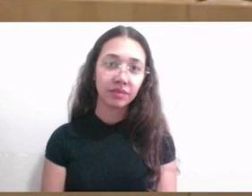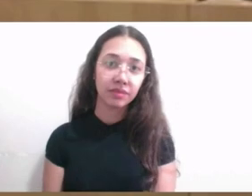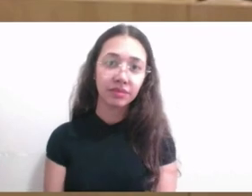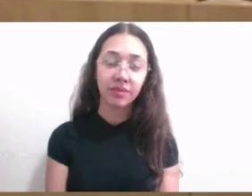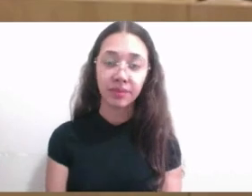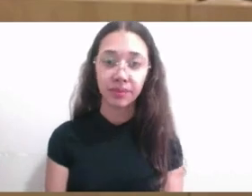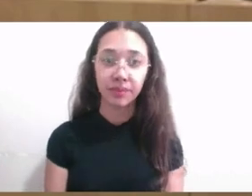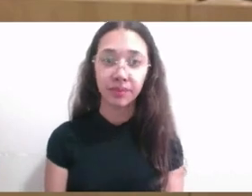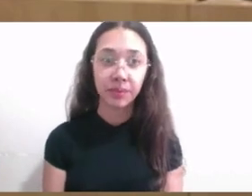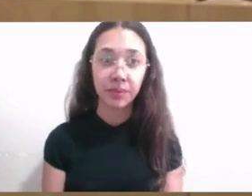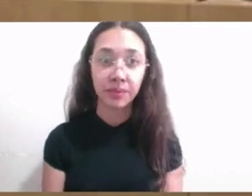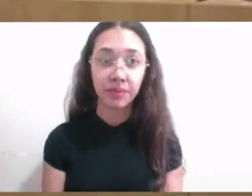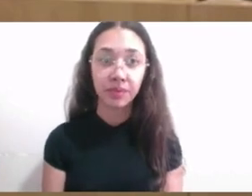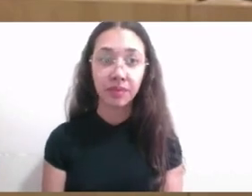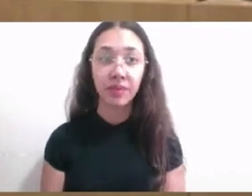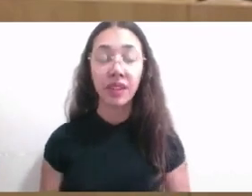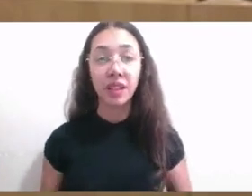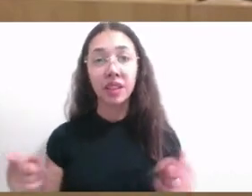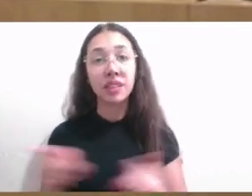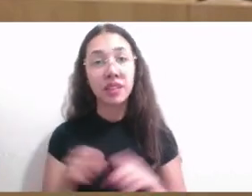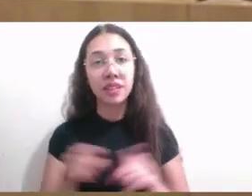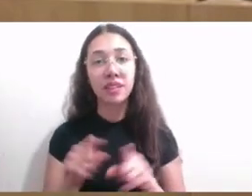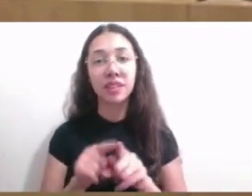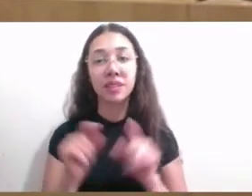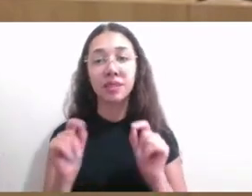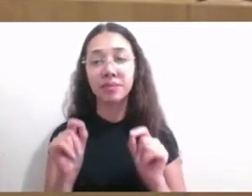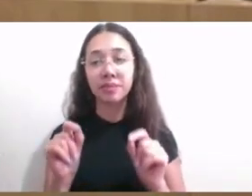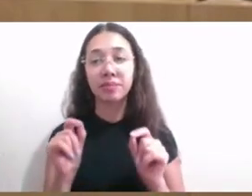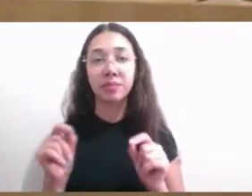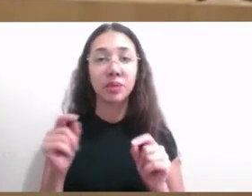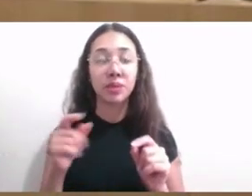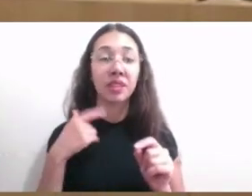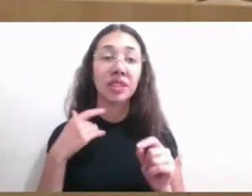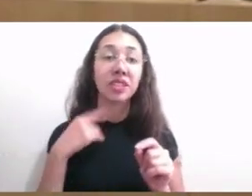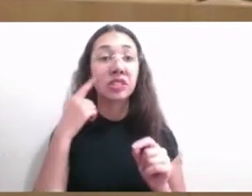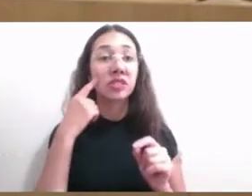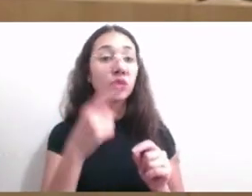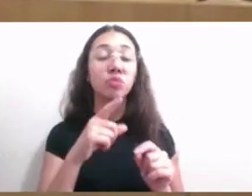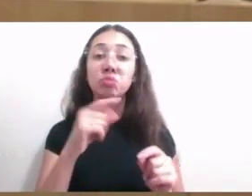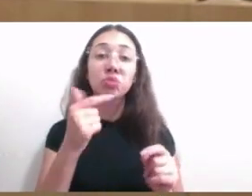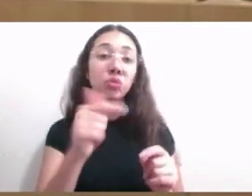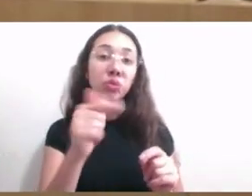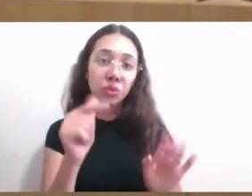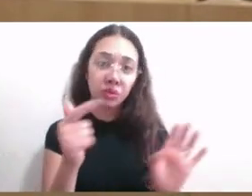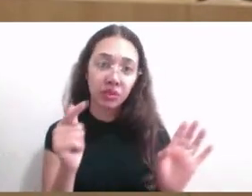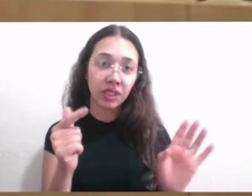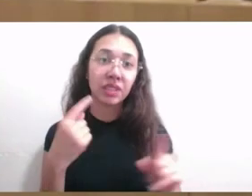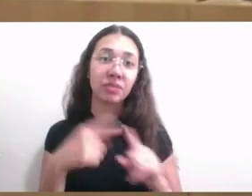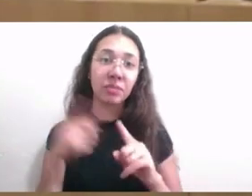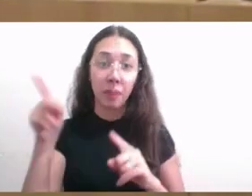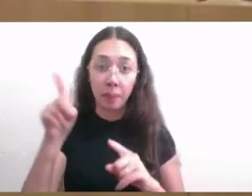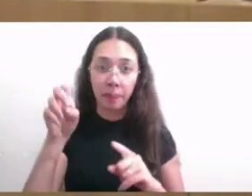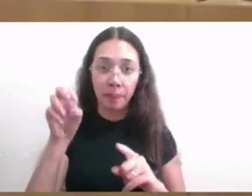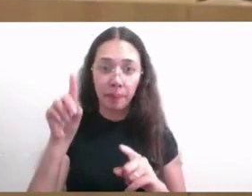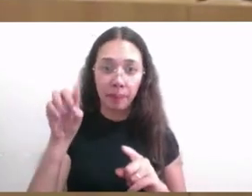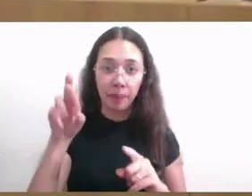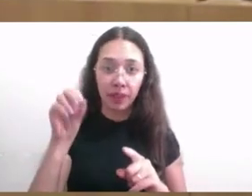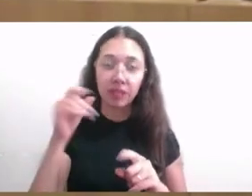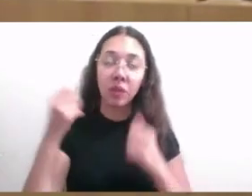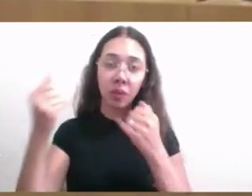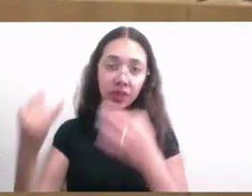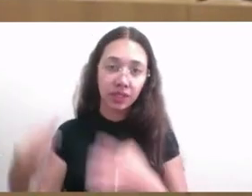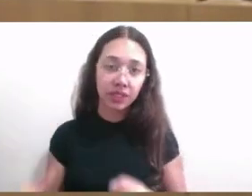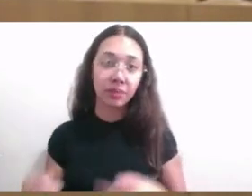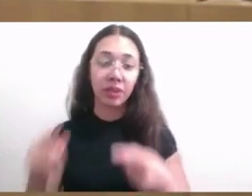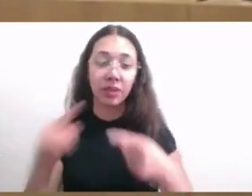Na prática, o que a gente vislumbrou é que não houve mesmo isso, assim. O Pedro falou que esses foram os critérios que foram inicialmente adotados porque a gente precisava